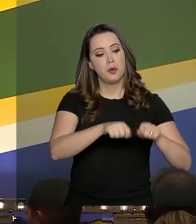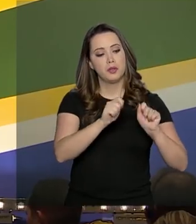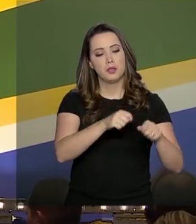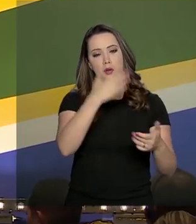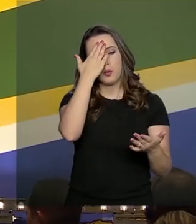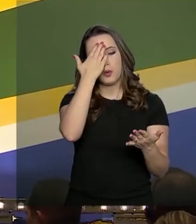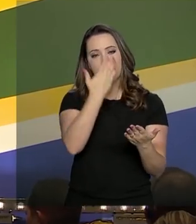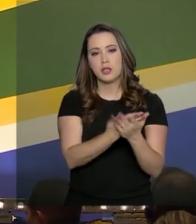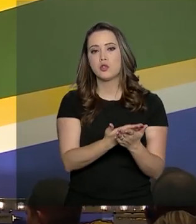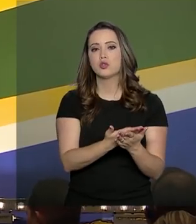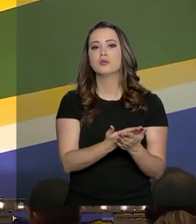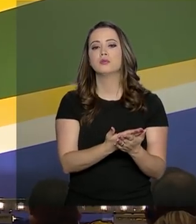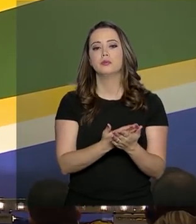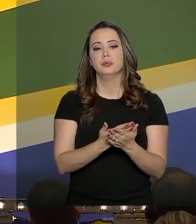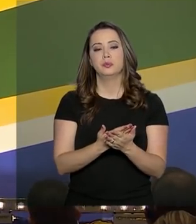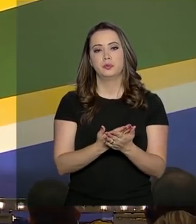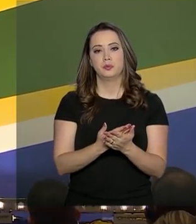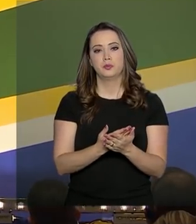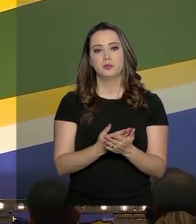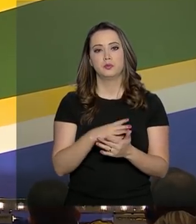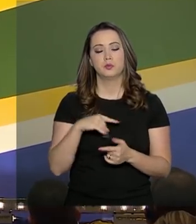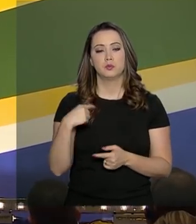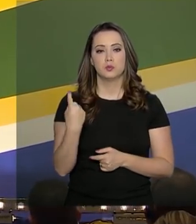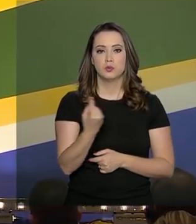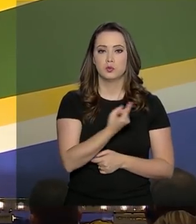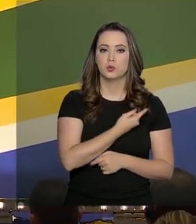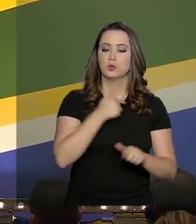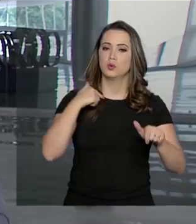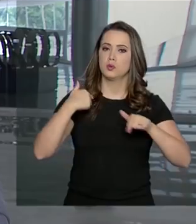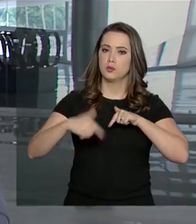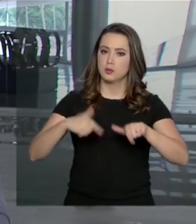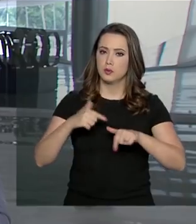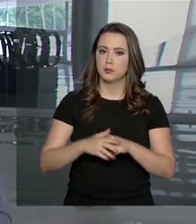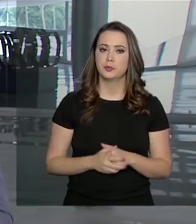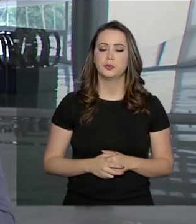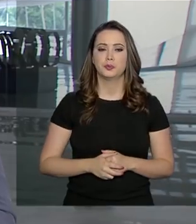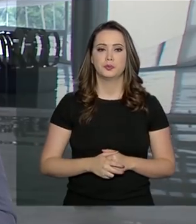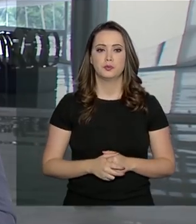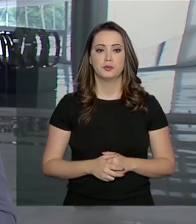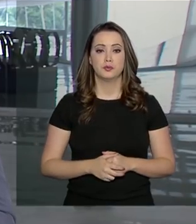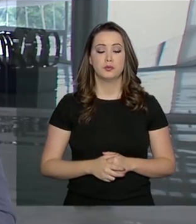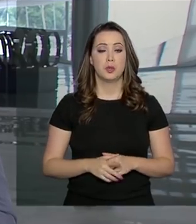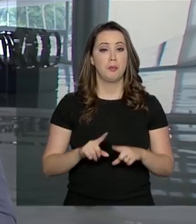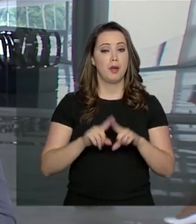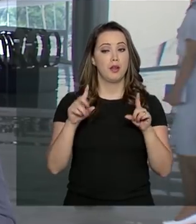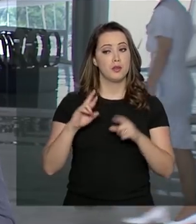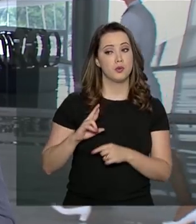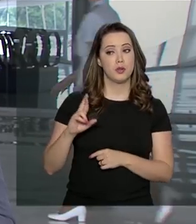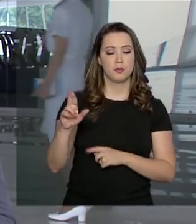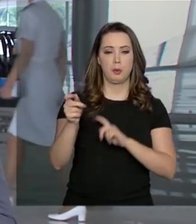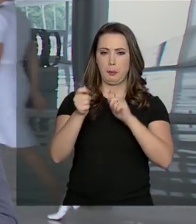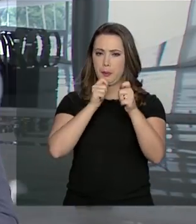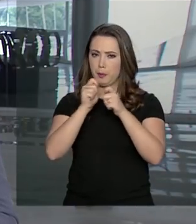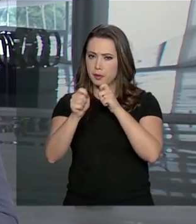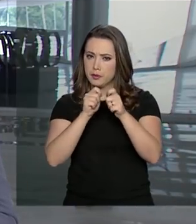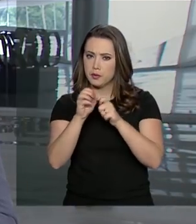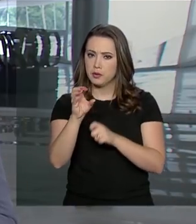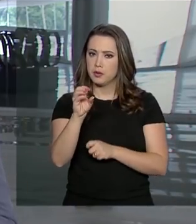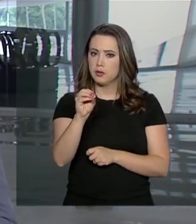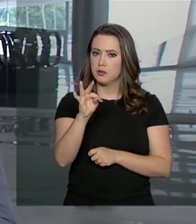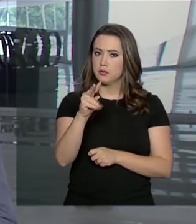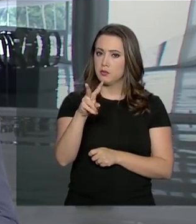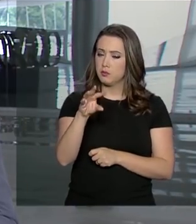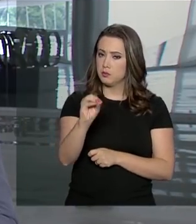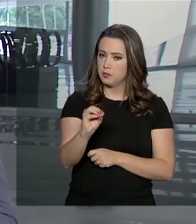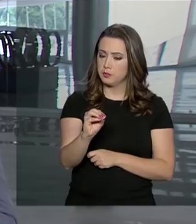confiar em nosso trabalho. Já o porta-voz da presidência da República, Otávio